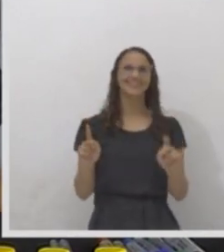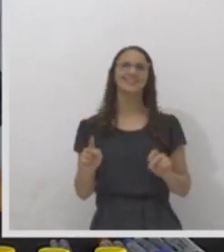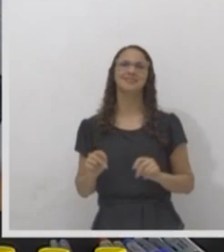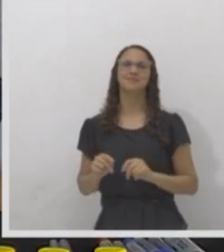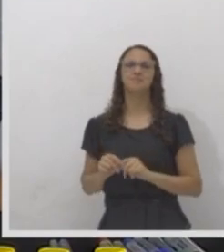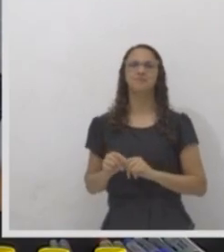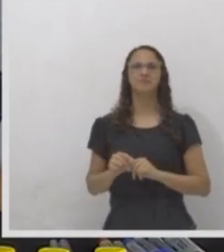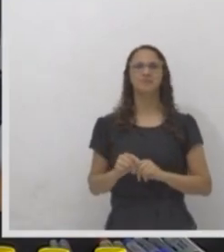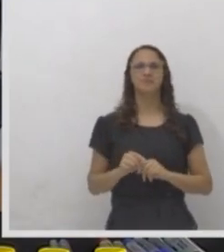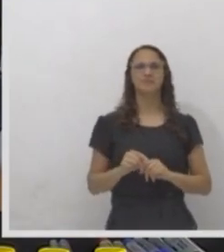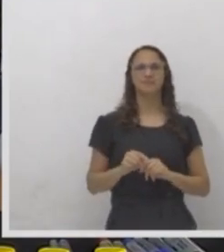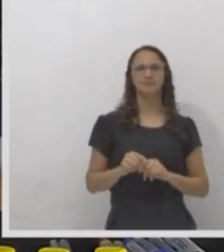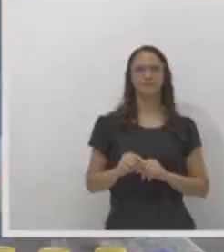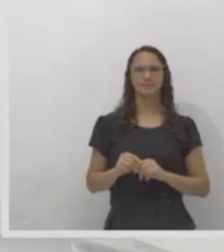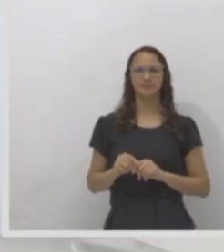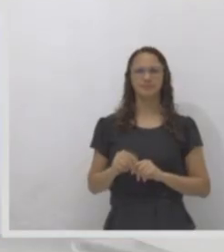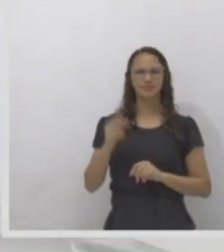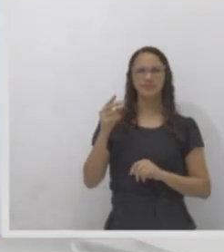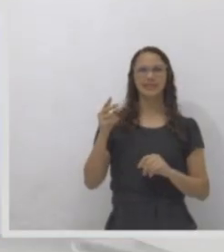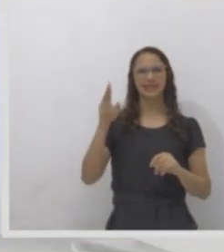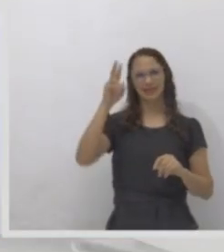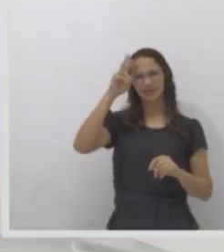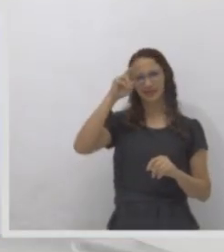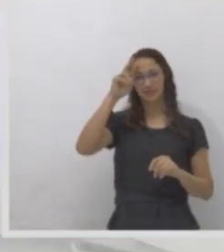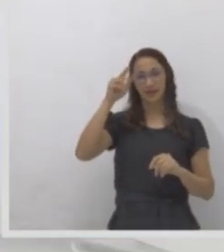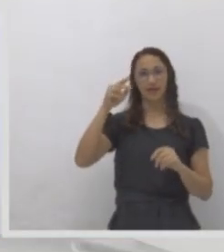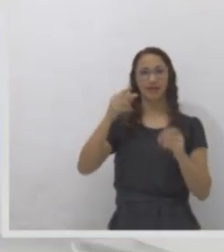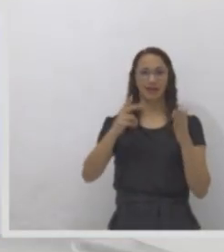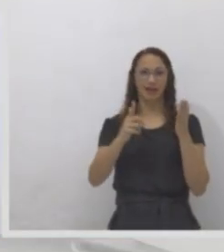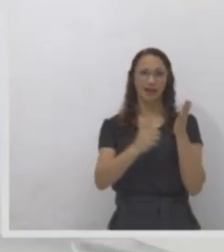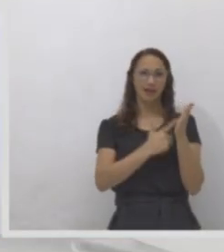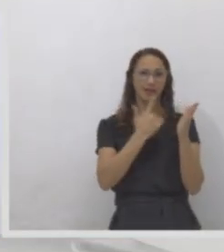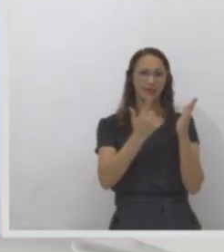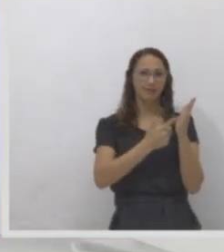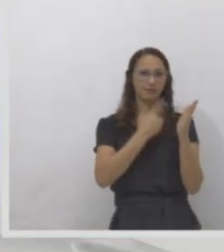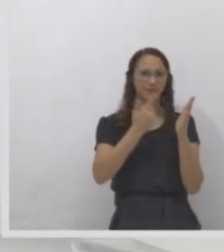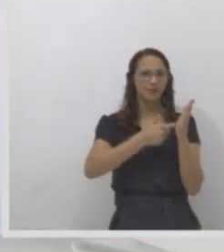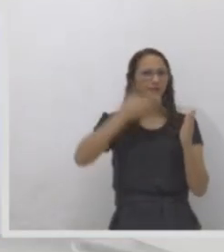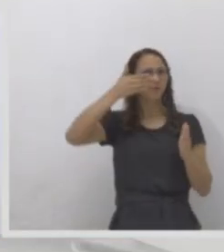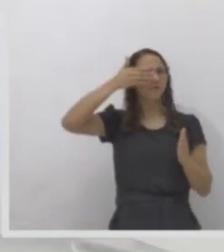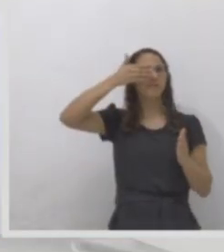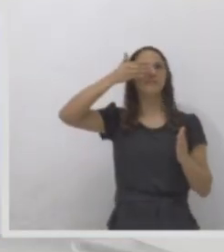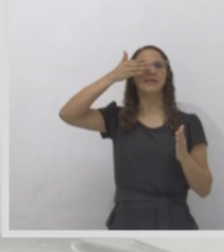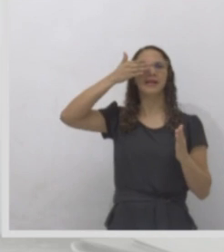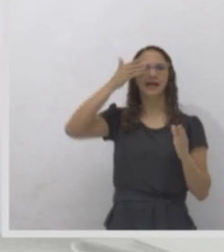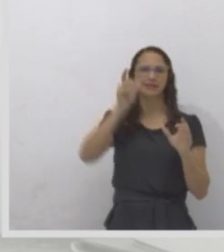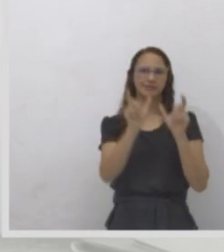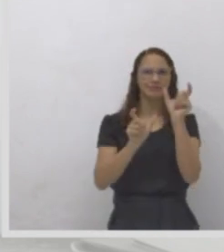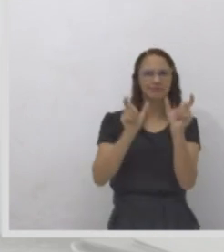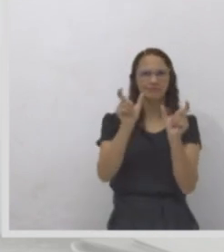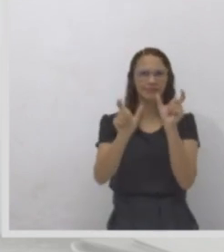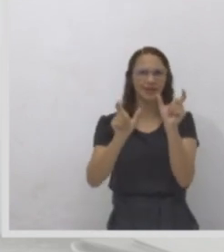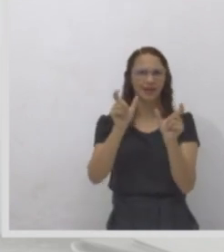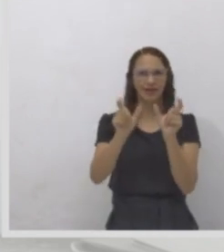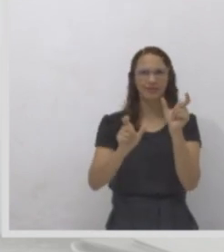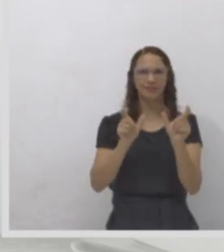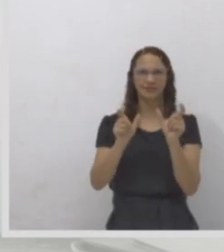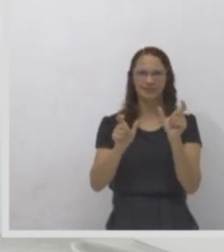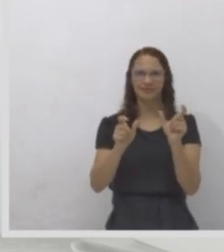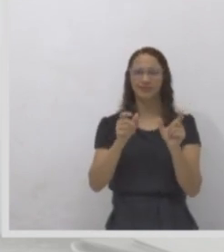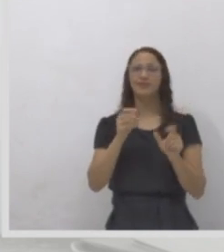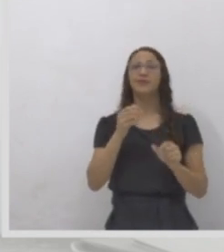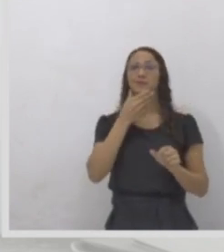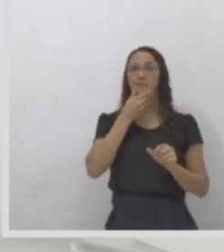Lá no livro Pirata de Palavras, a gente vê que o Heitor, ele busca várias palavras,